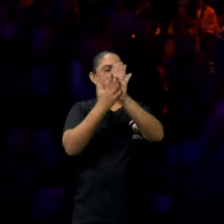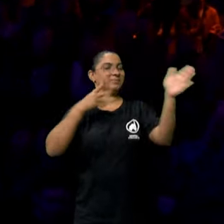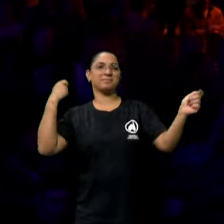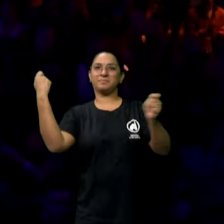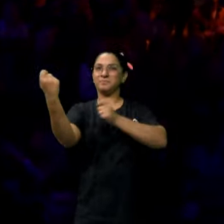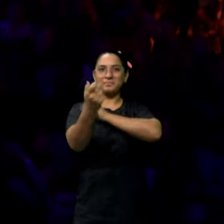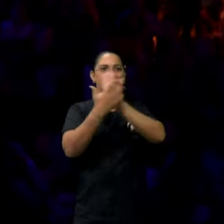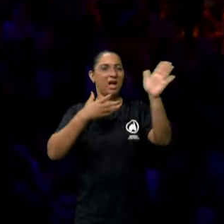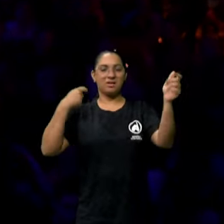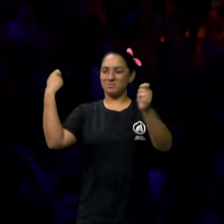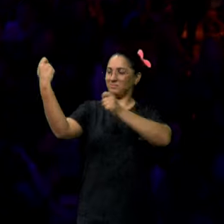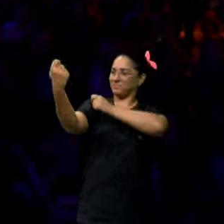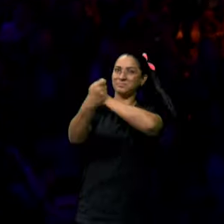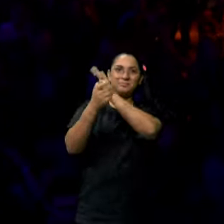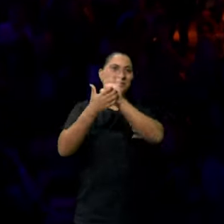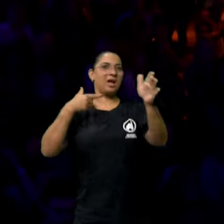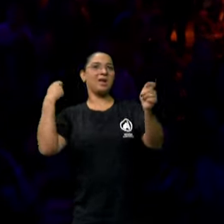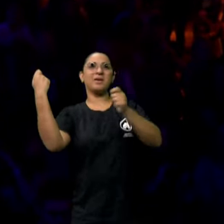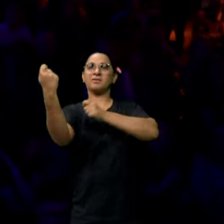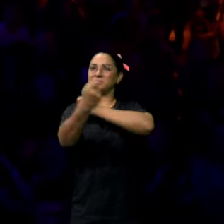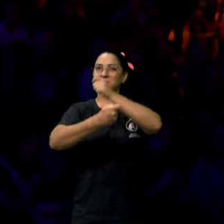aleluia aleluia